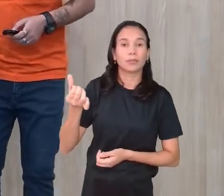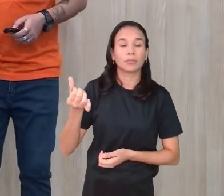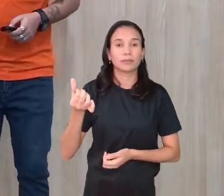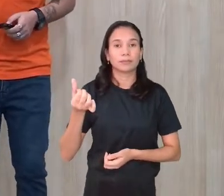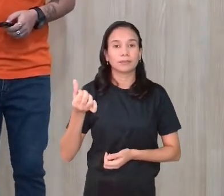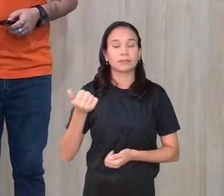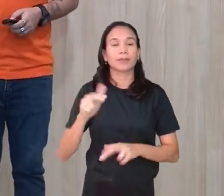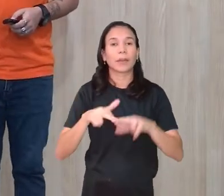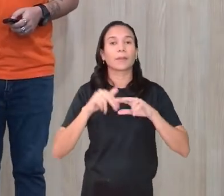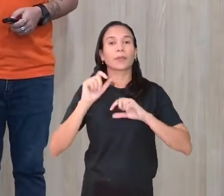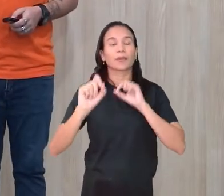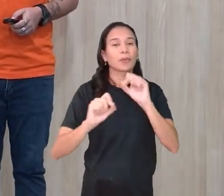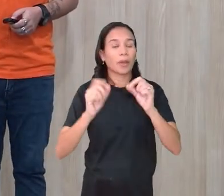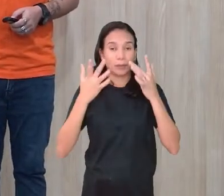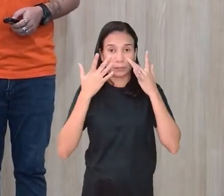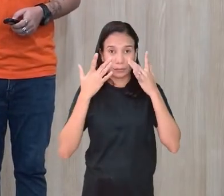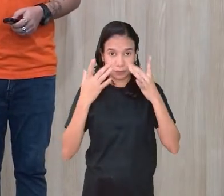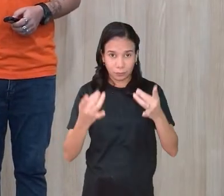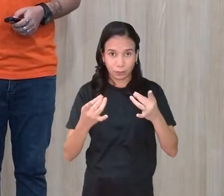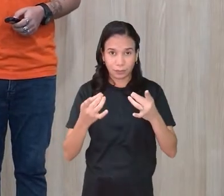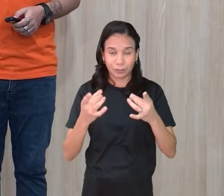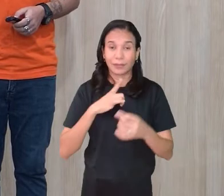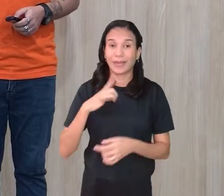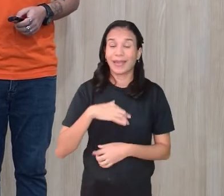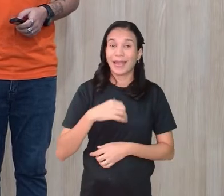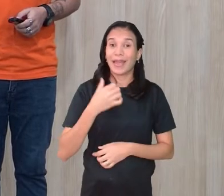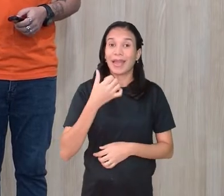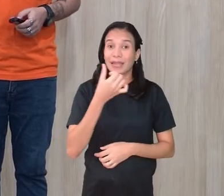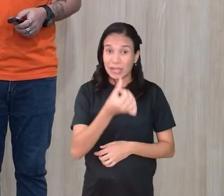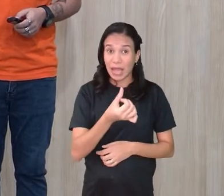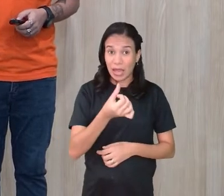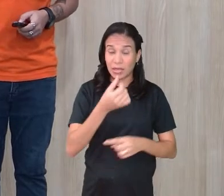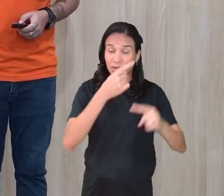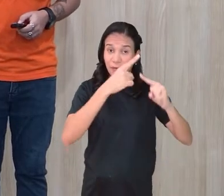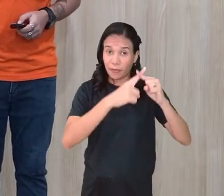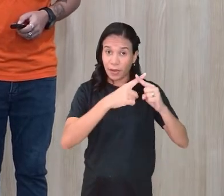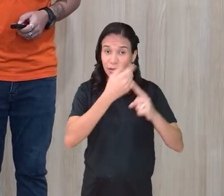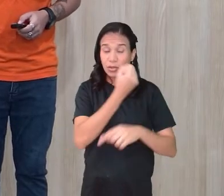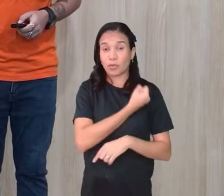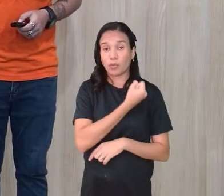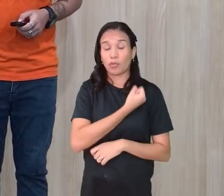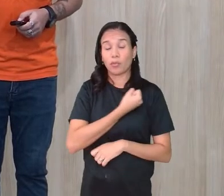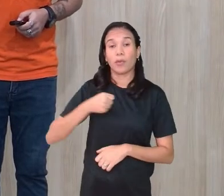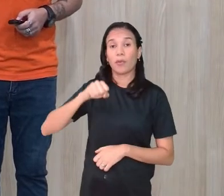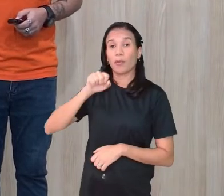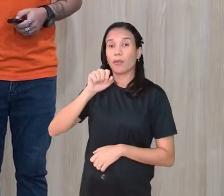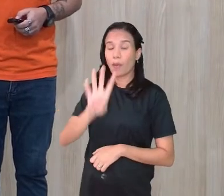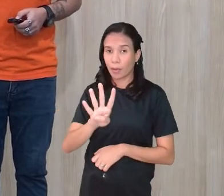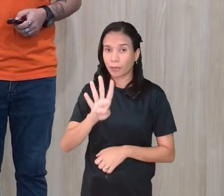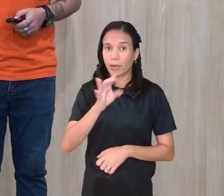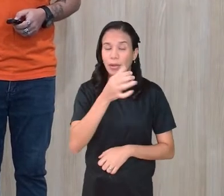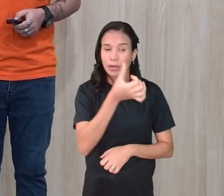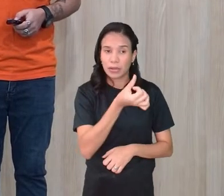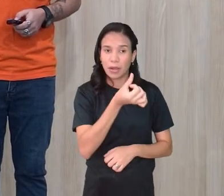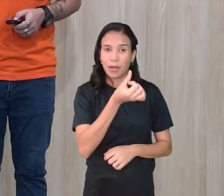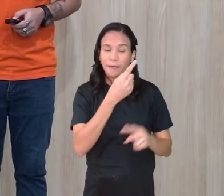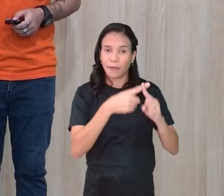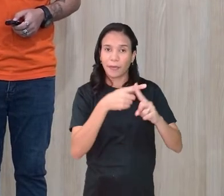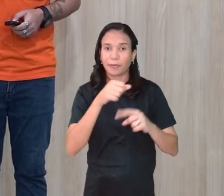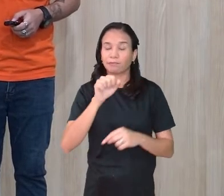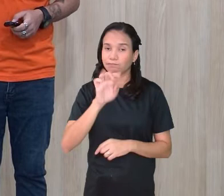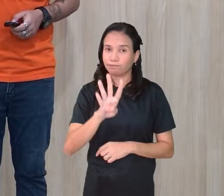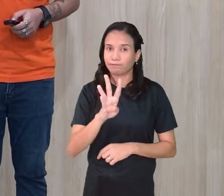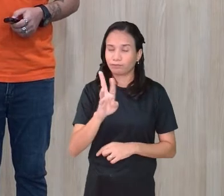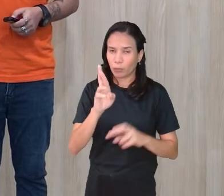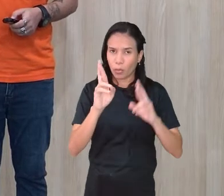6. Então, presta bem atenção, eu contei 6 vezes o número 4. Se eu contei 6 vezes o número 4, espero